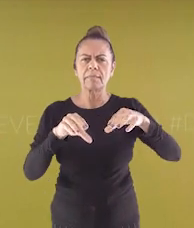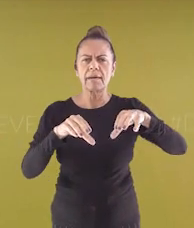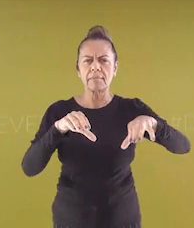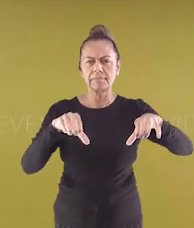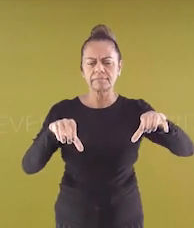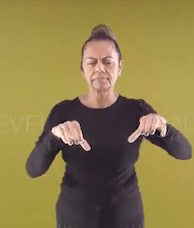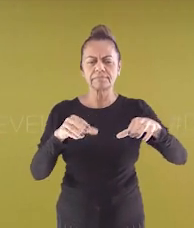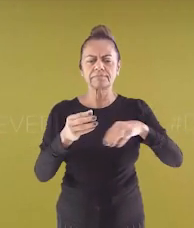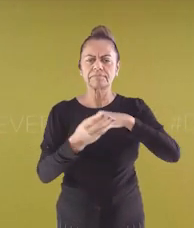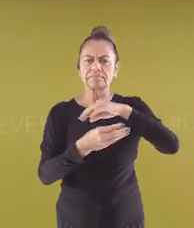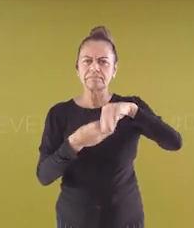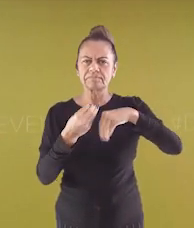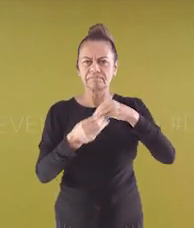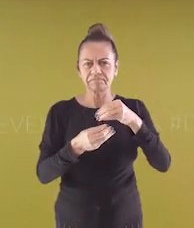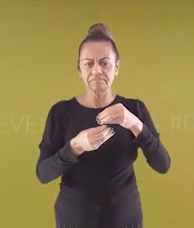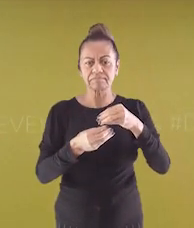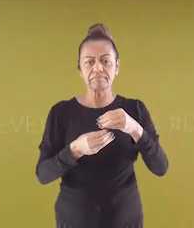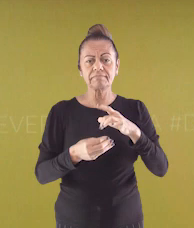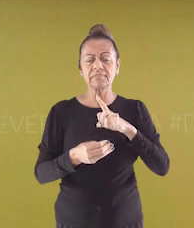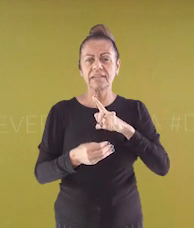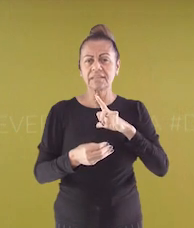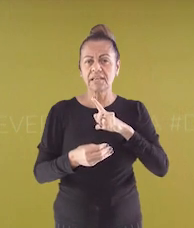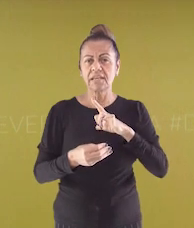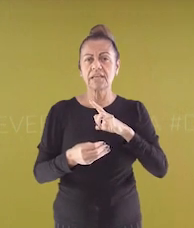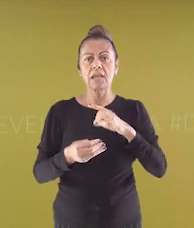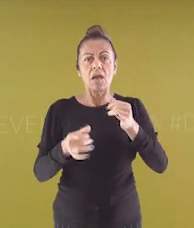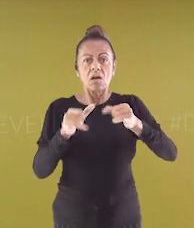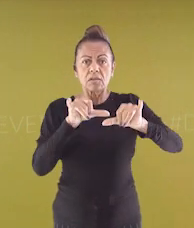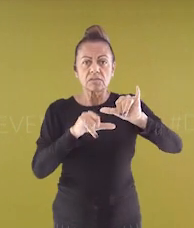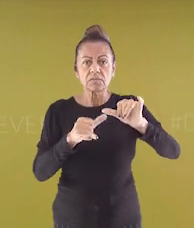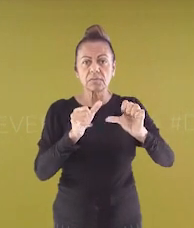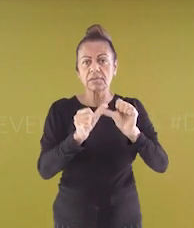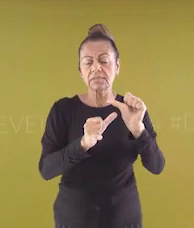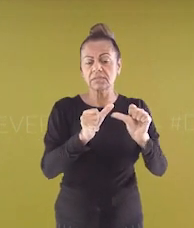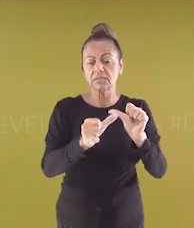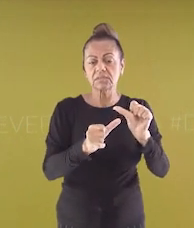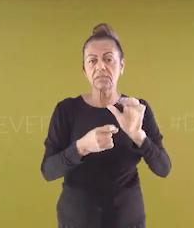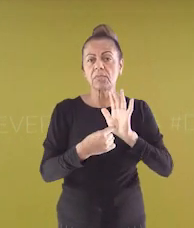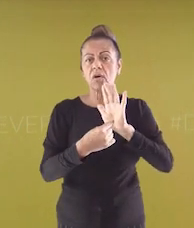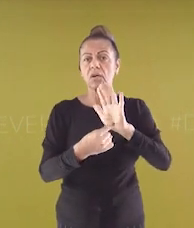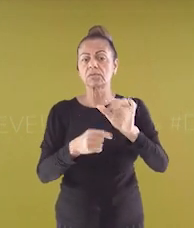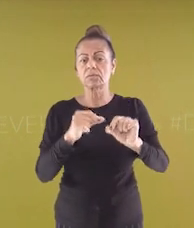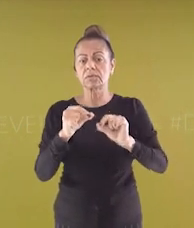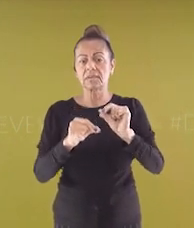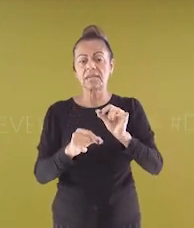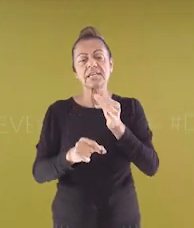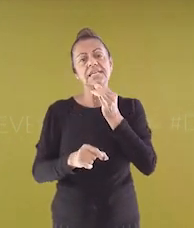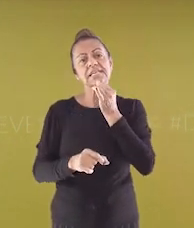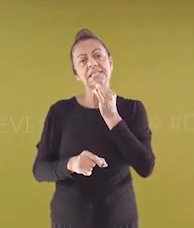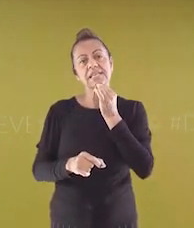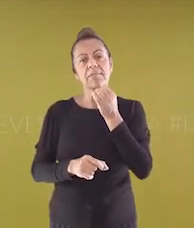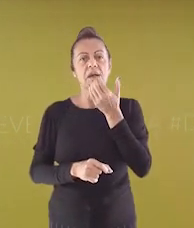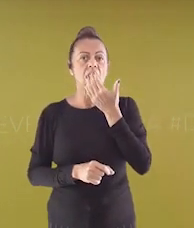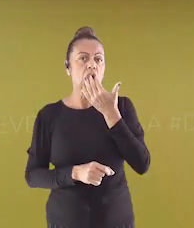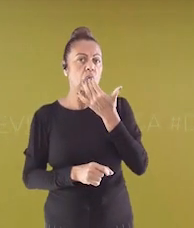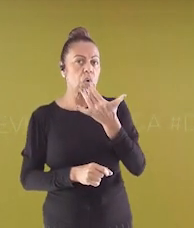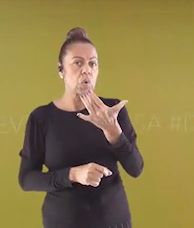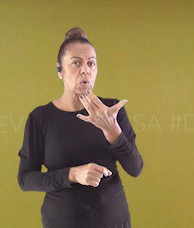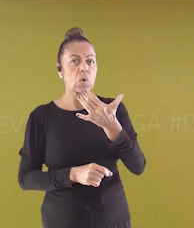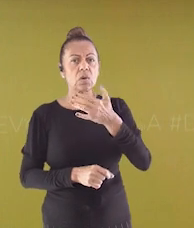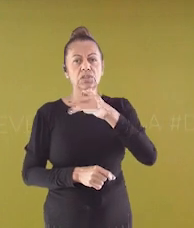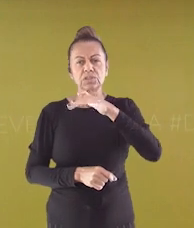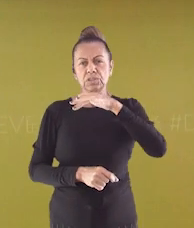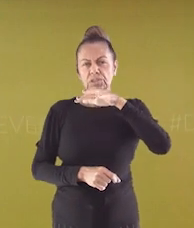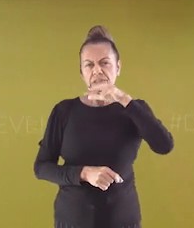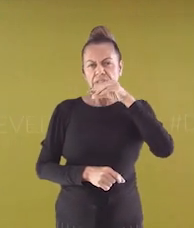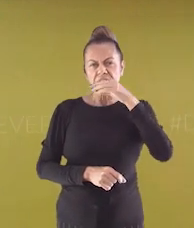existem evidências que indicam que ocorreu uma transformação ou reação química, como, por exemplo, a alteração da cor e